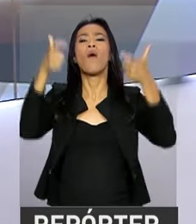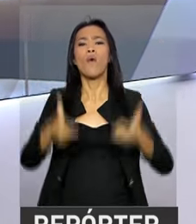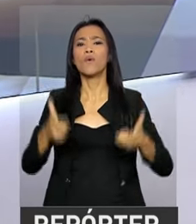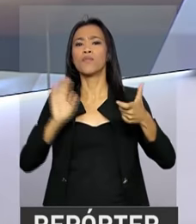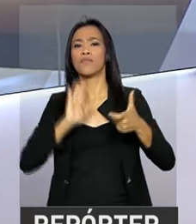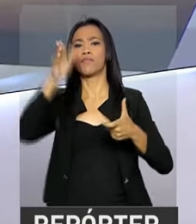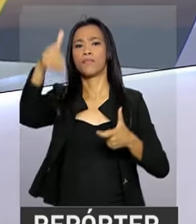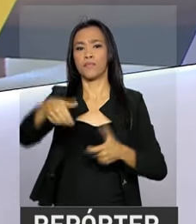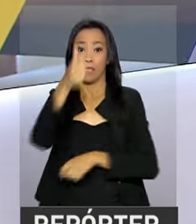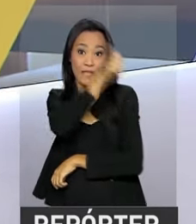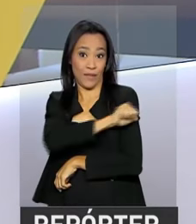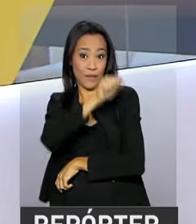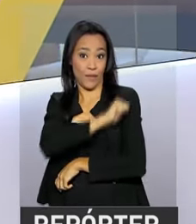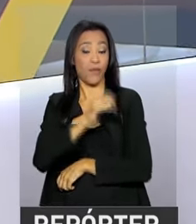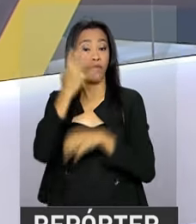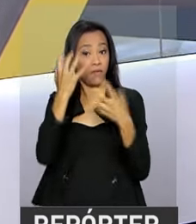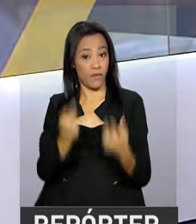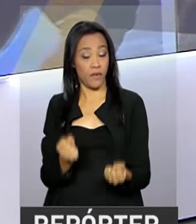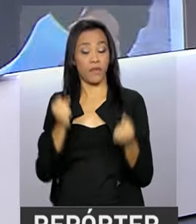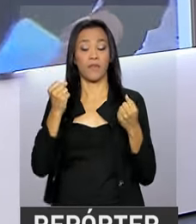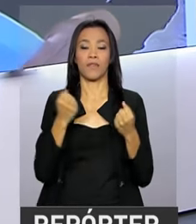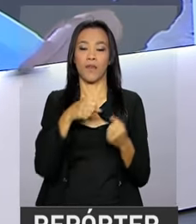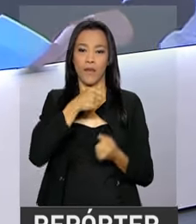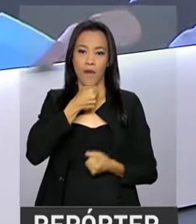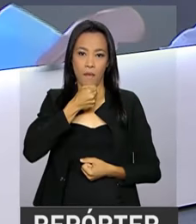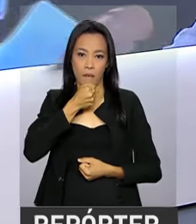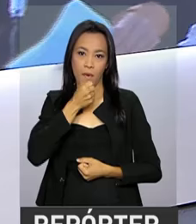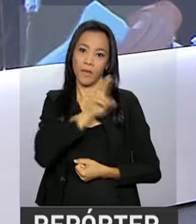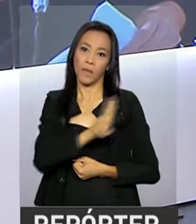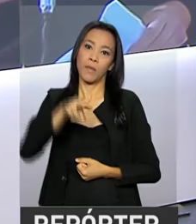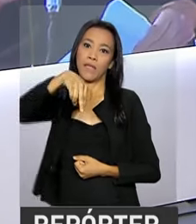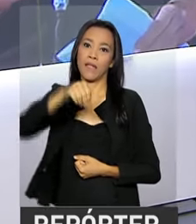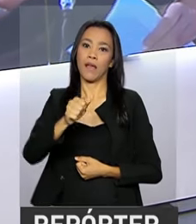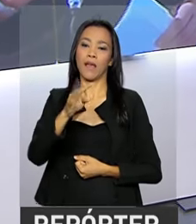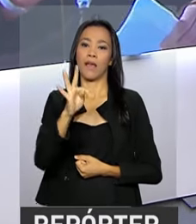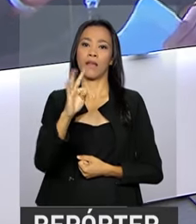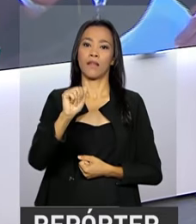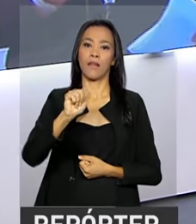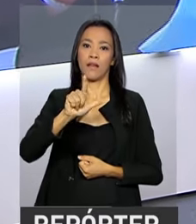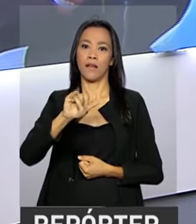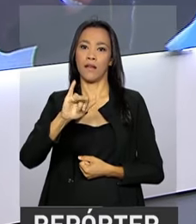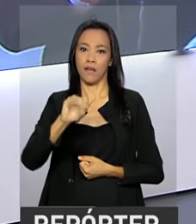para lá que a gente vai ao vivo com a repórter Natália Mello. Natália, bom dia para você.